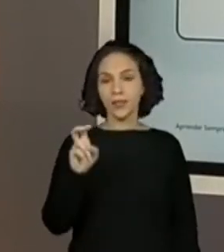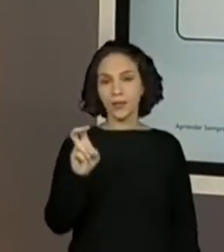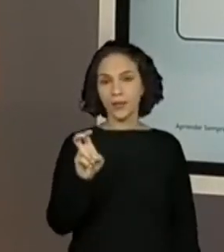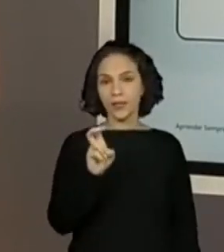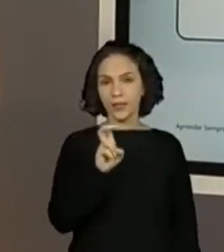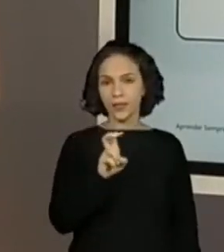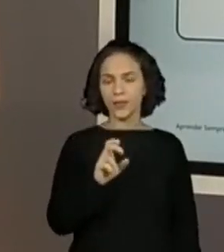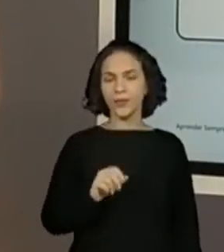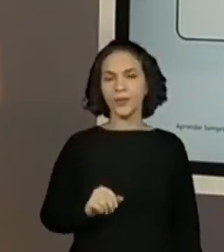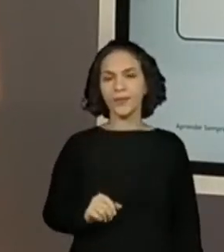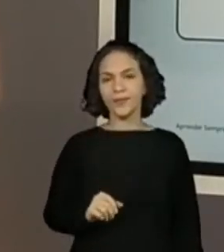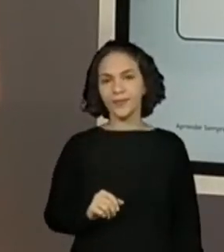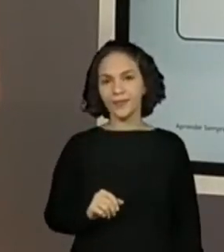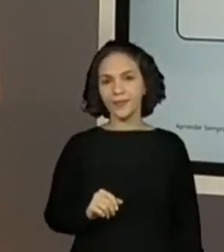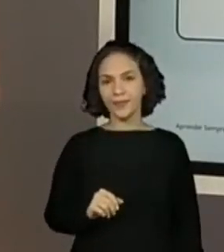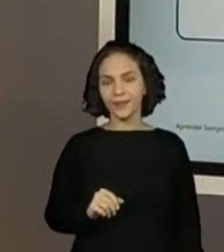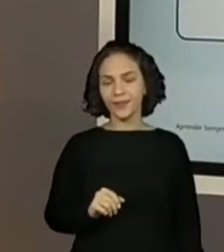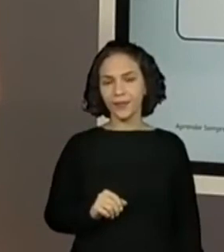55,